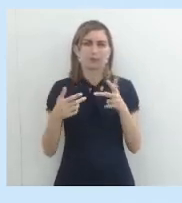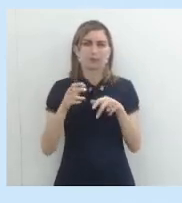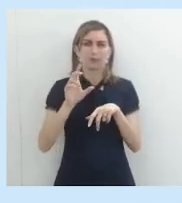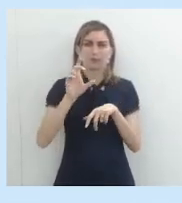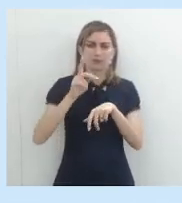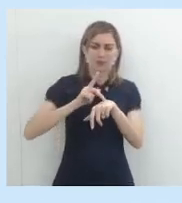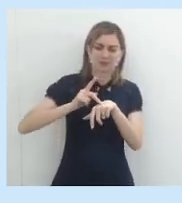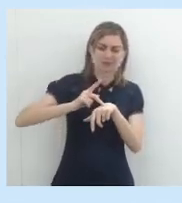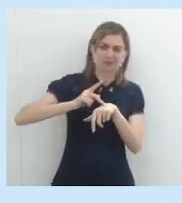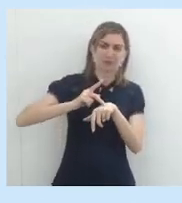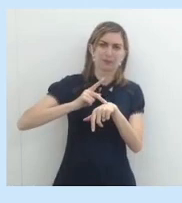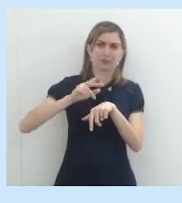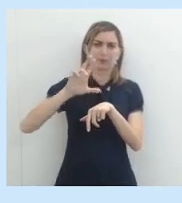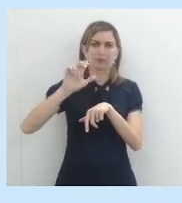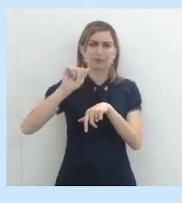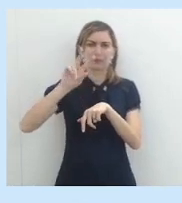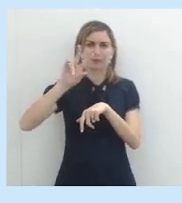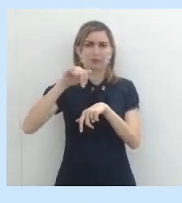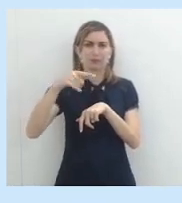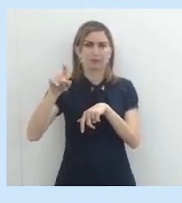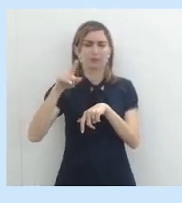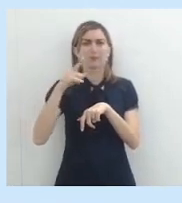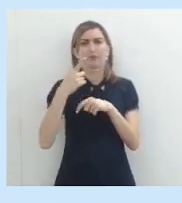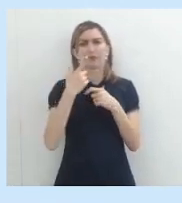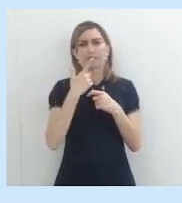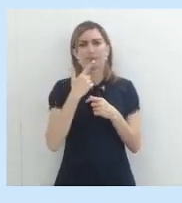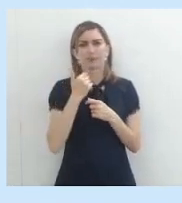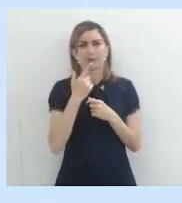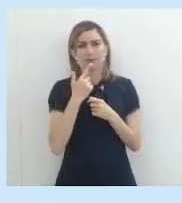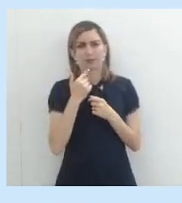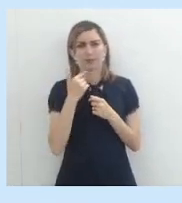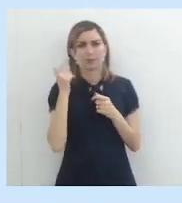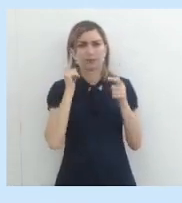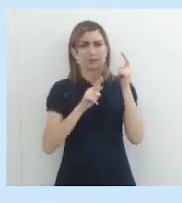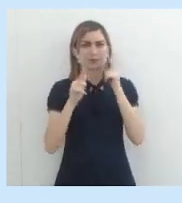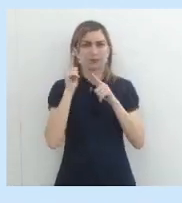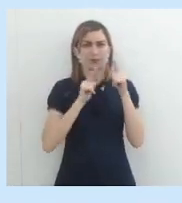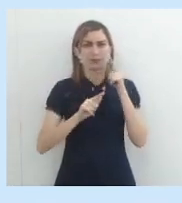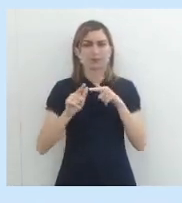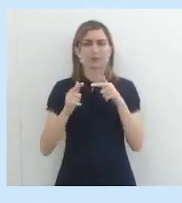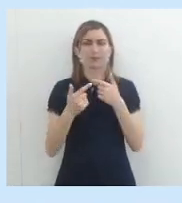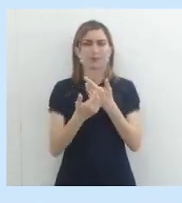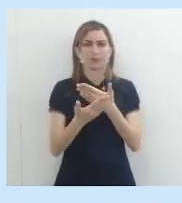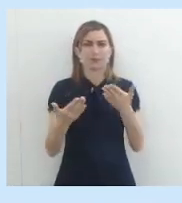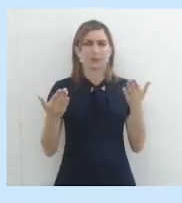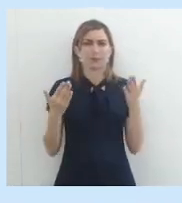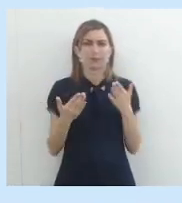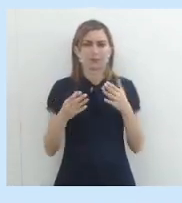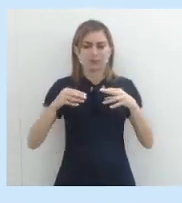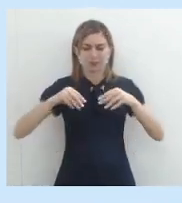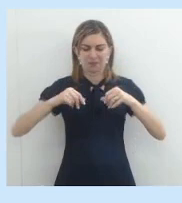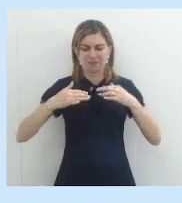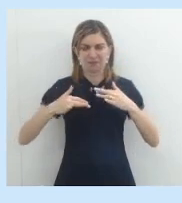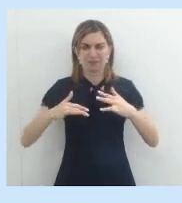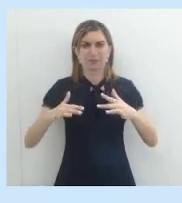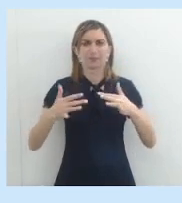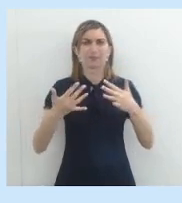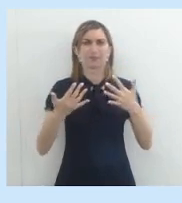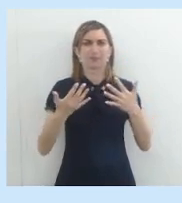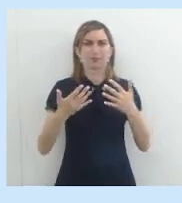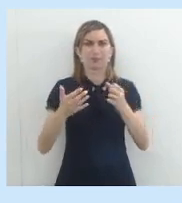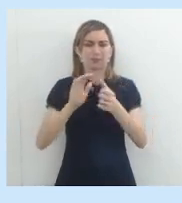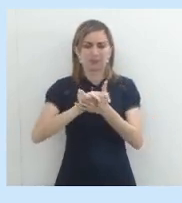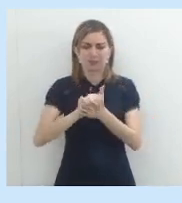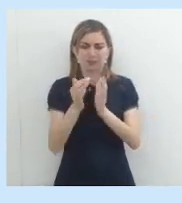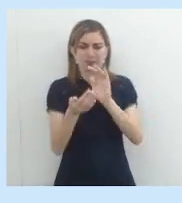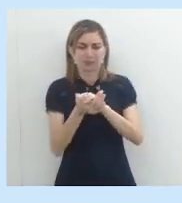cor preta, a cor avermelhada conseguia através ou da terra já com um barro mais